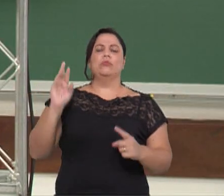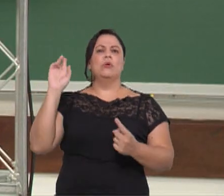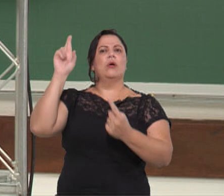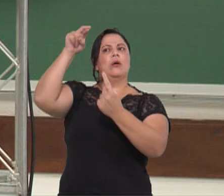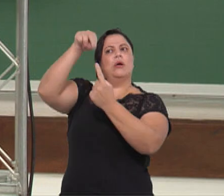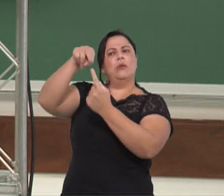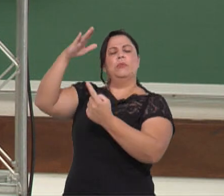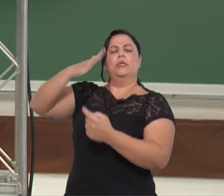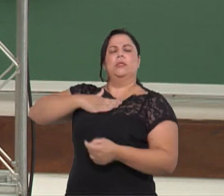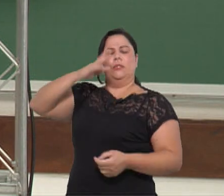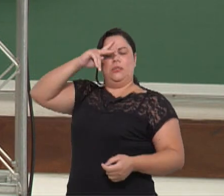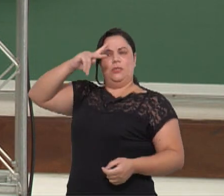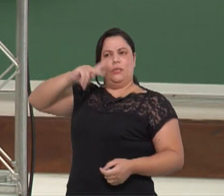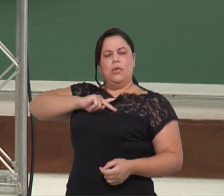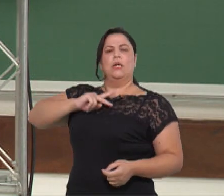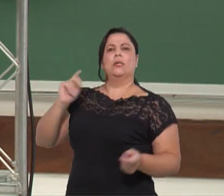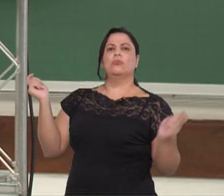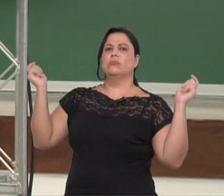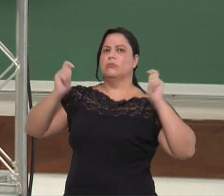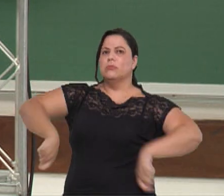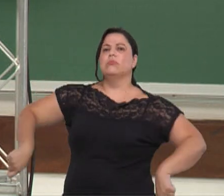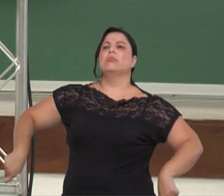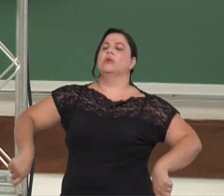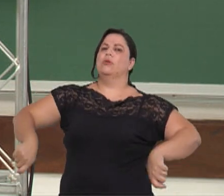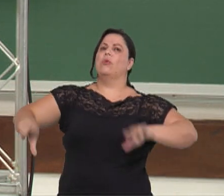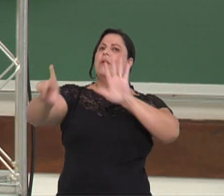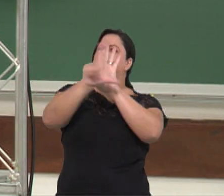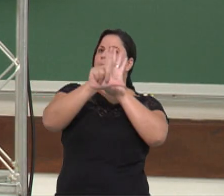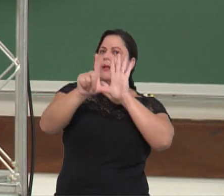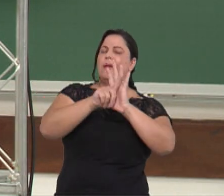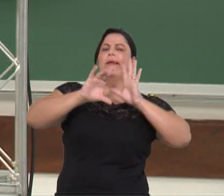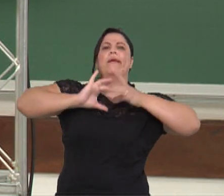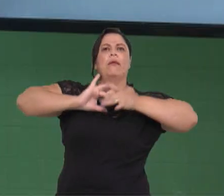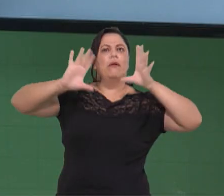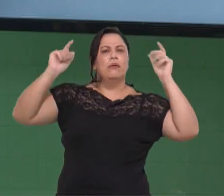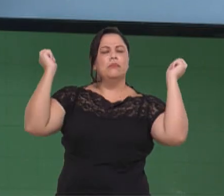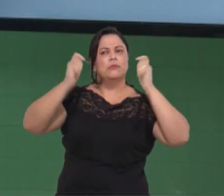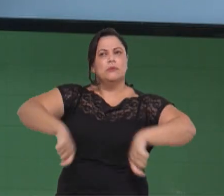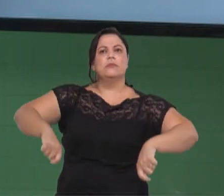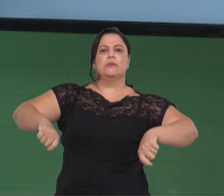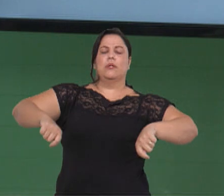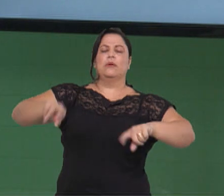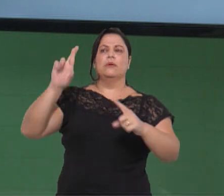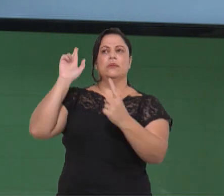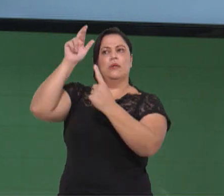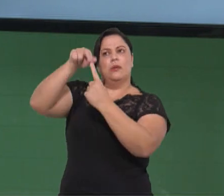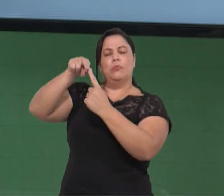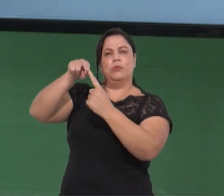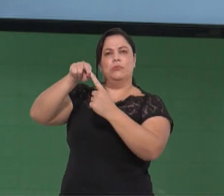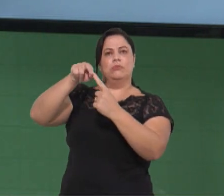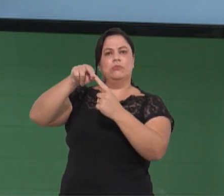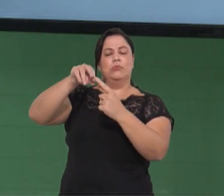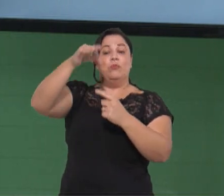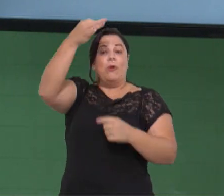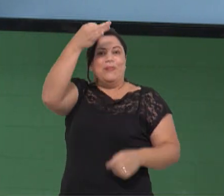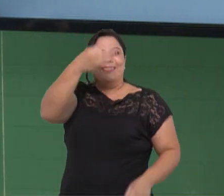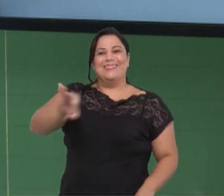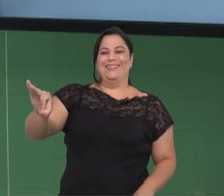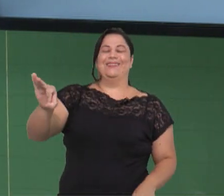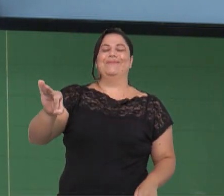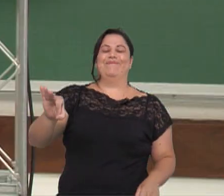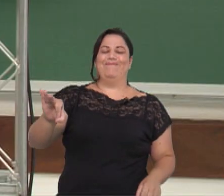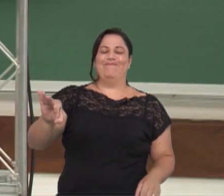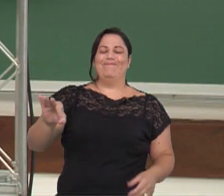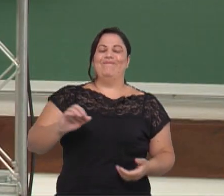e legalmente você ser representado de forma honesta, de forma correta.